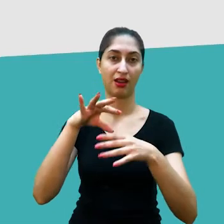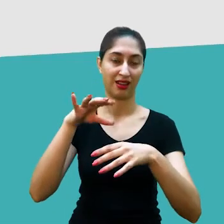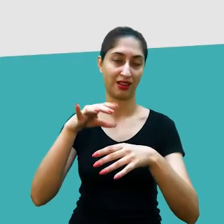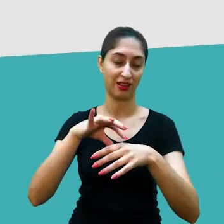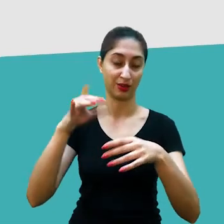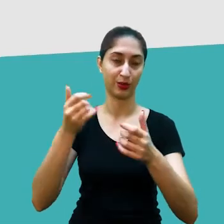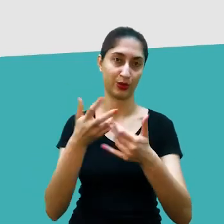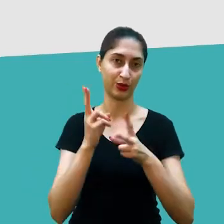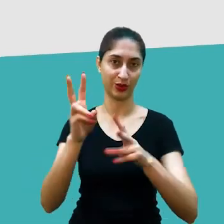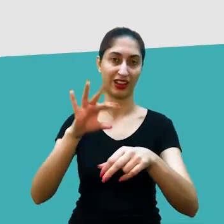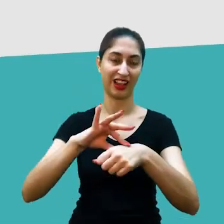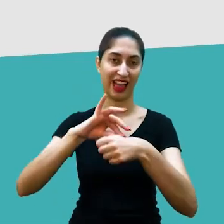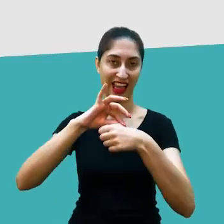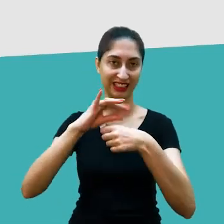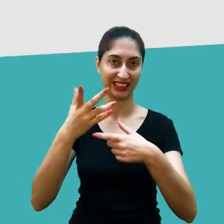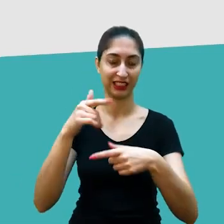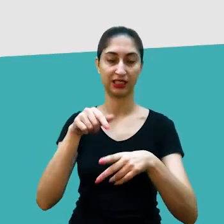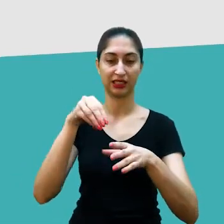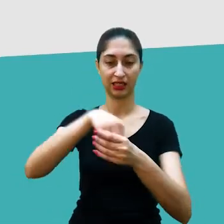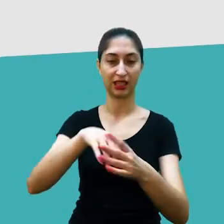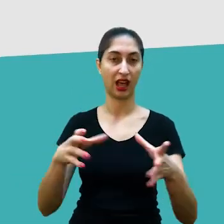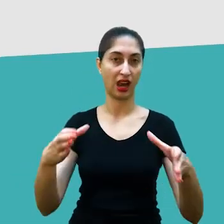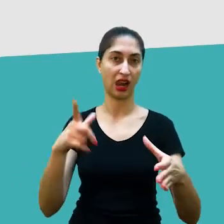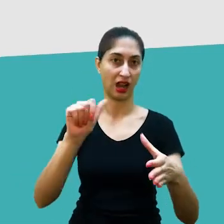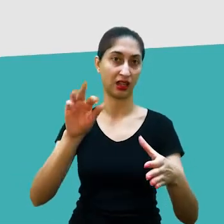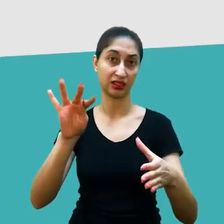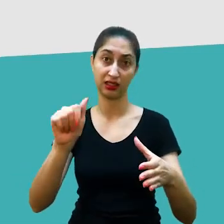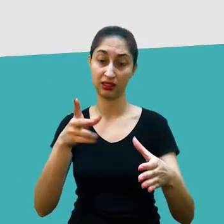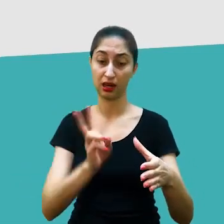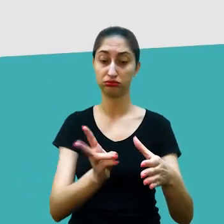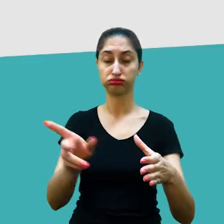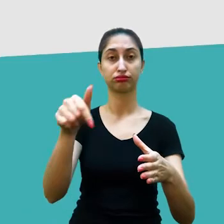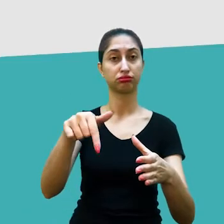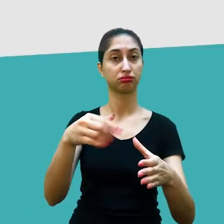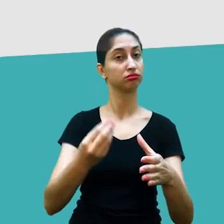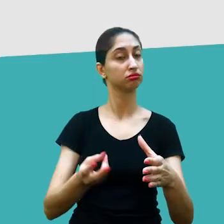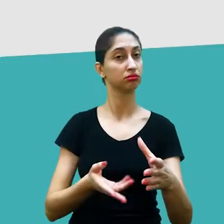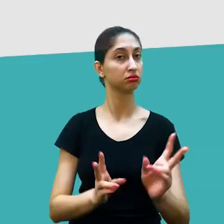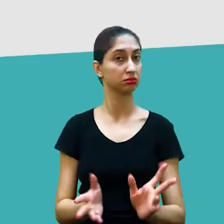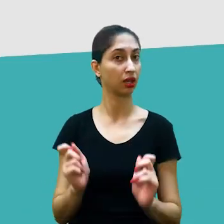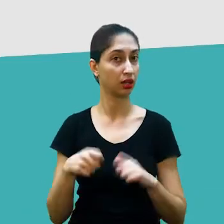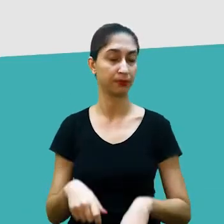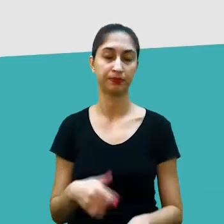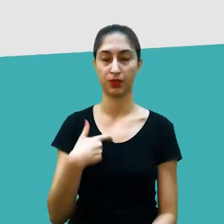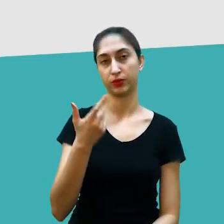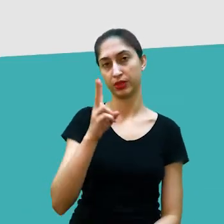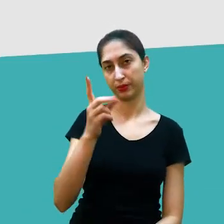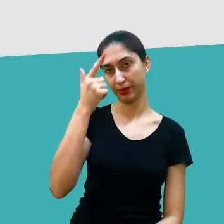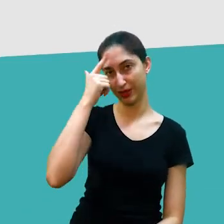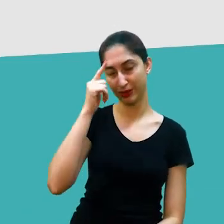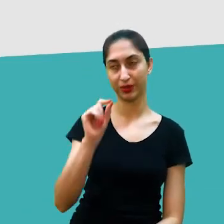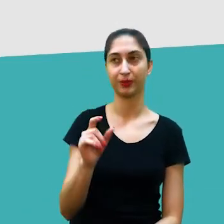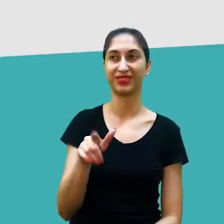conservar. Olha quanta coisa a gente esqueceu, né? E aí eu sempre penso, né, nesse ponto que é muito importante de